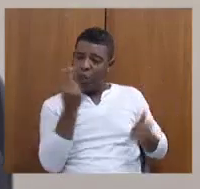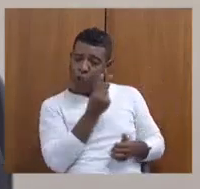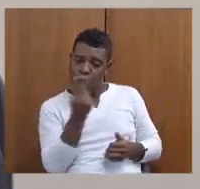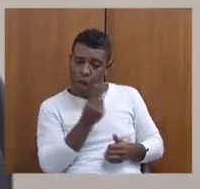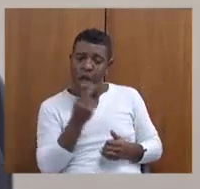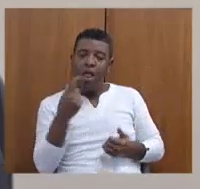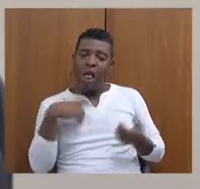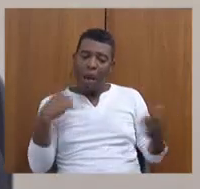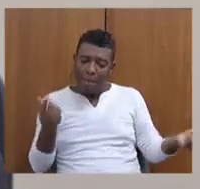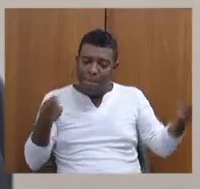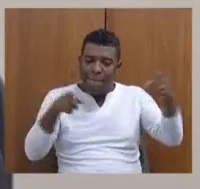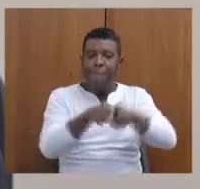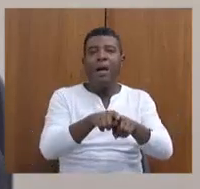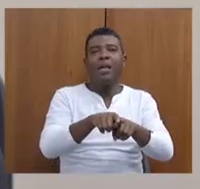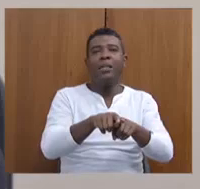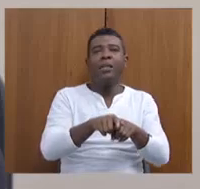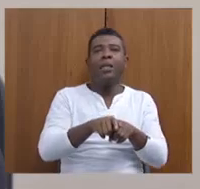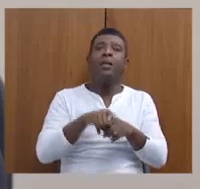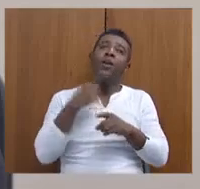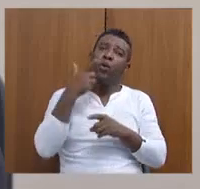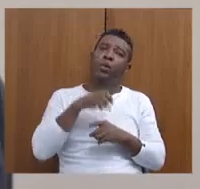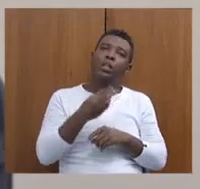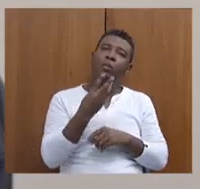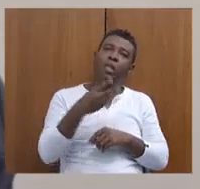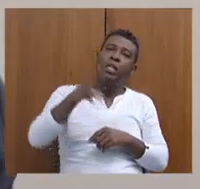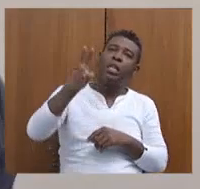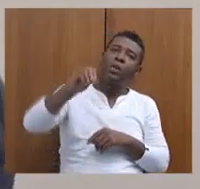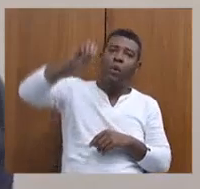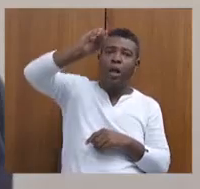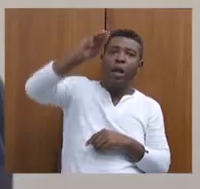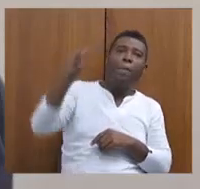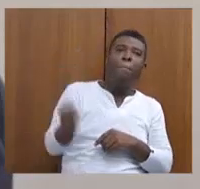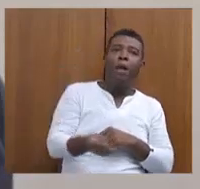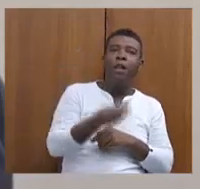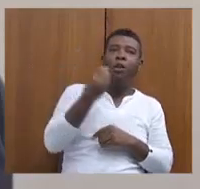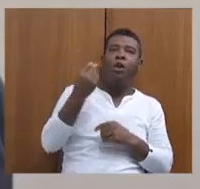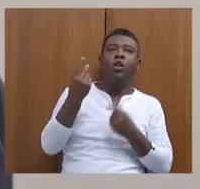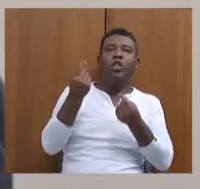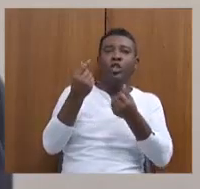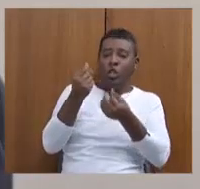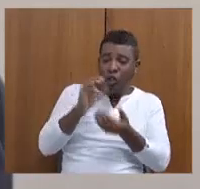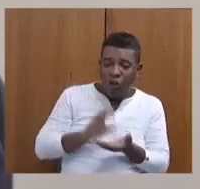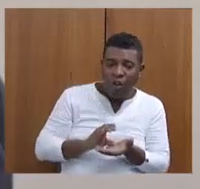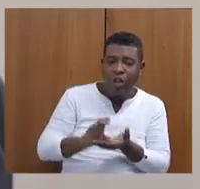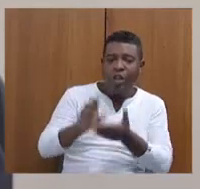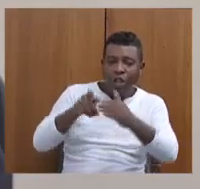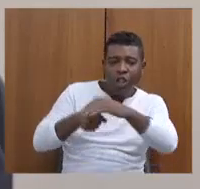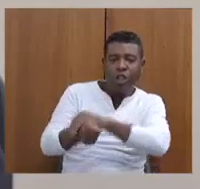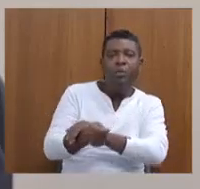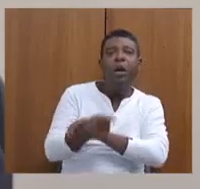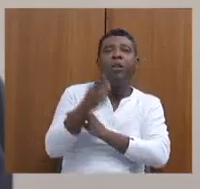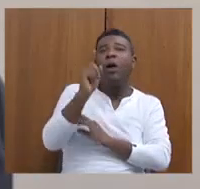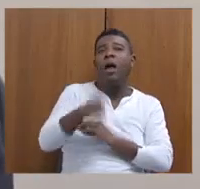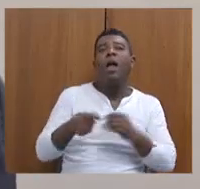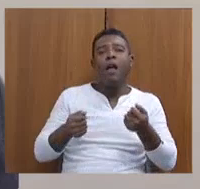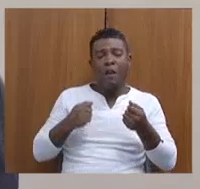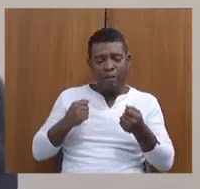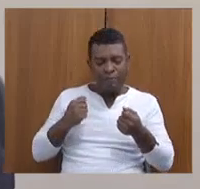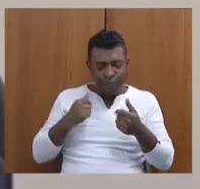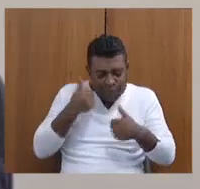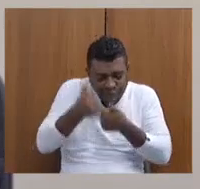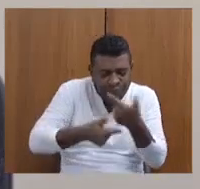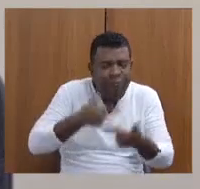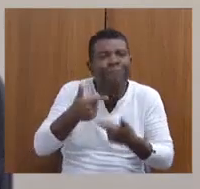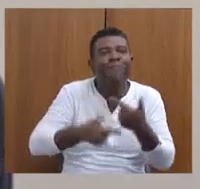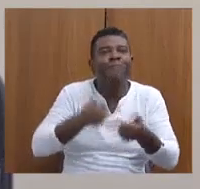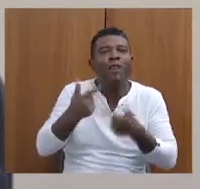investimentos se não fosse uma atuação harmônica uma atuação é a Ju célere ou